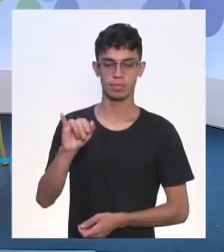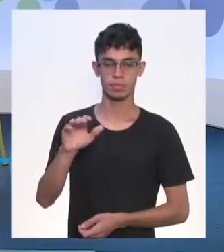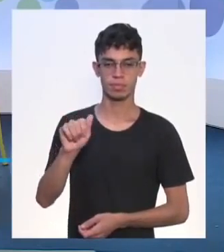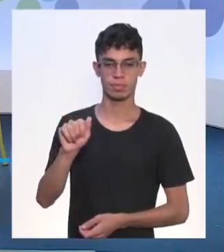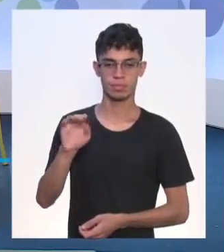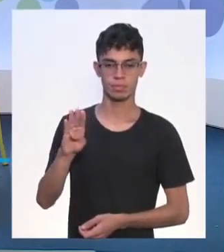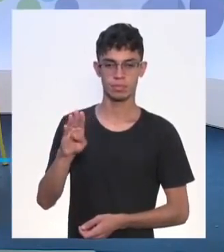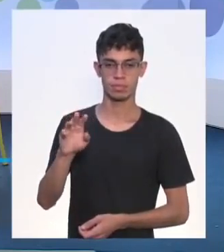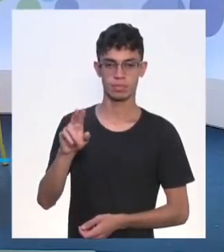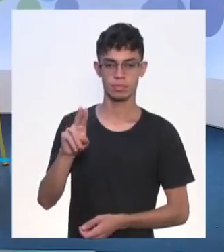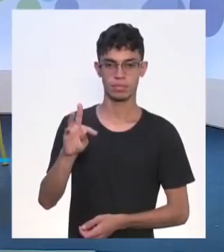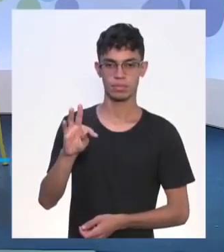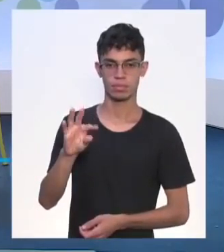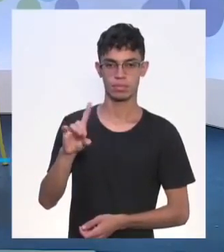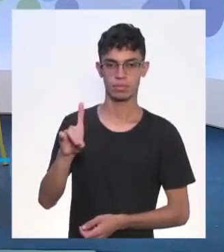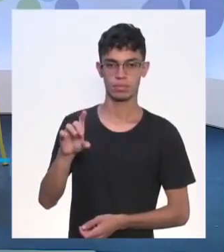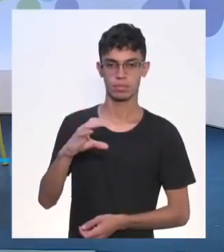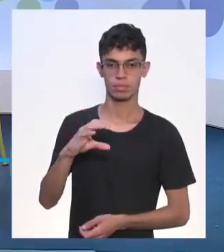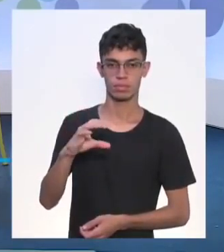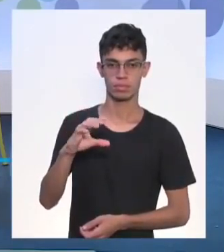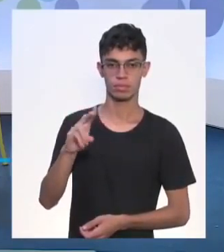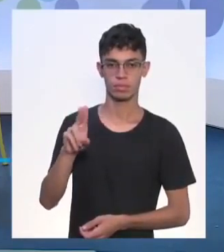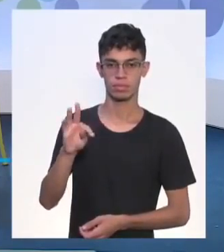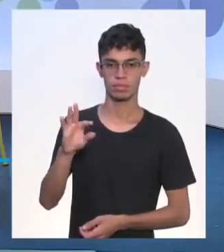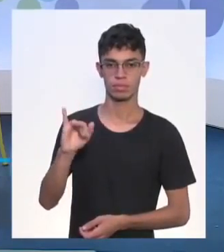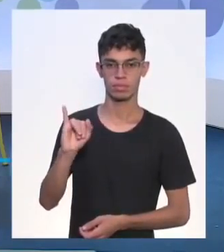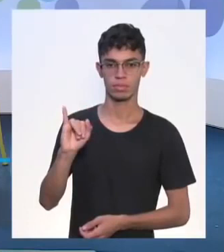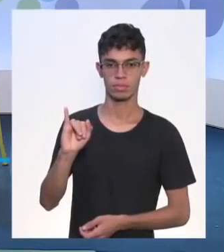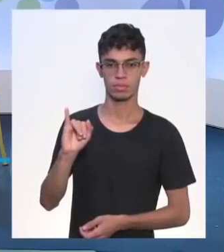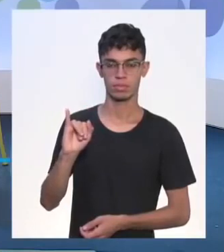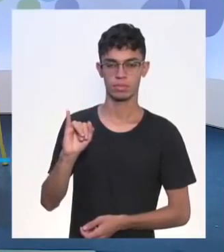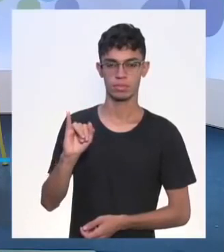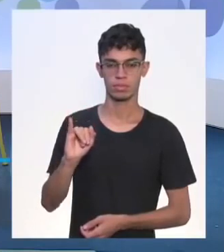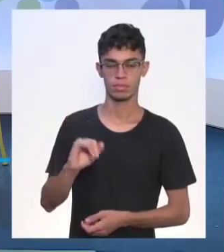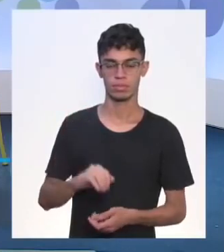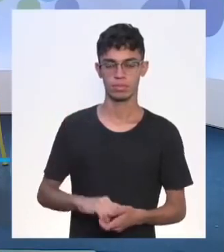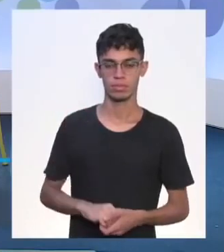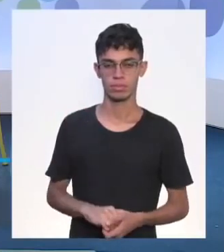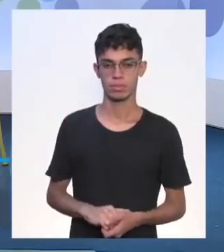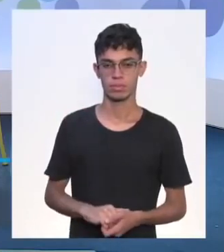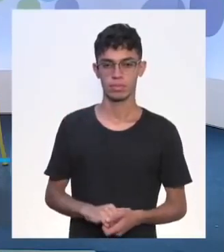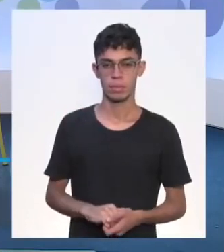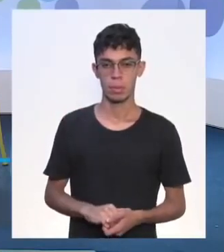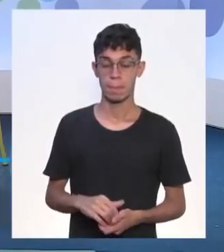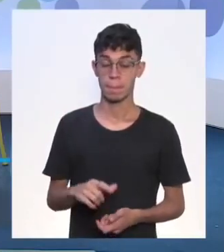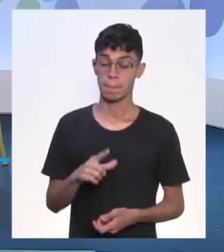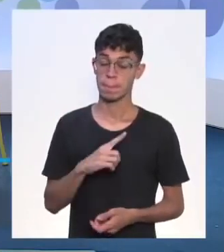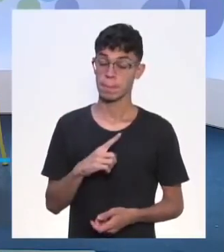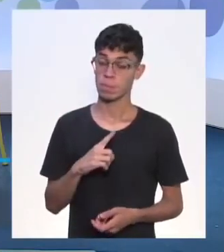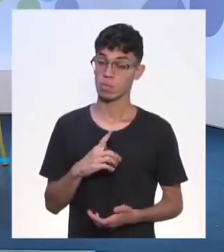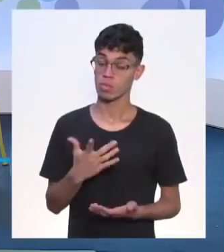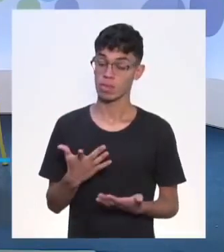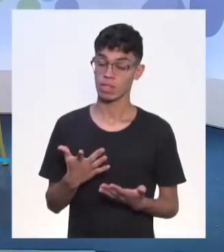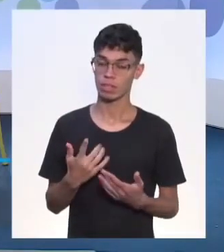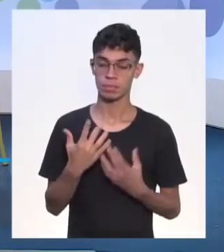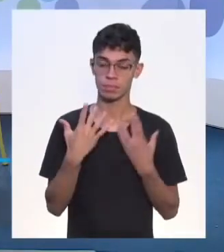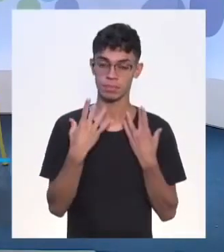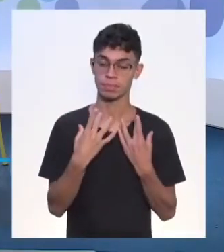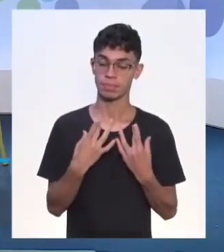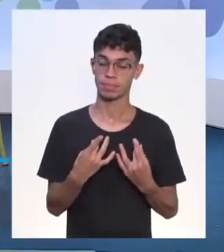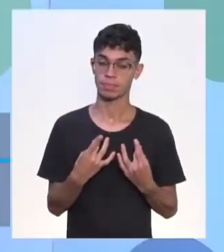A e B, VTD, C, VTI. VTI, muito bem. Tem umas pegadinhas aí